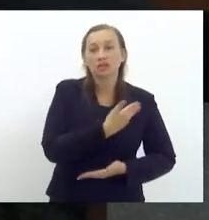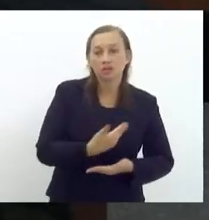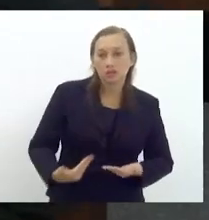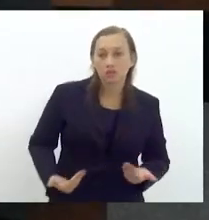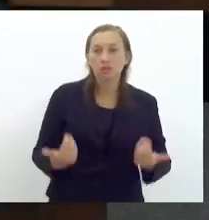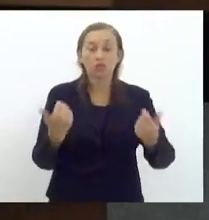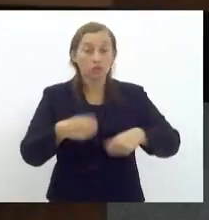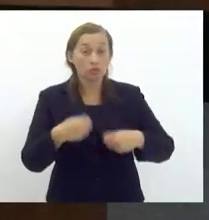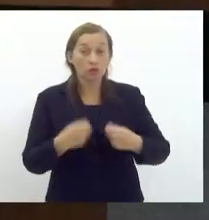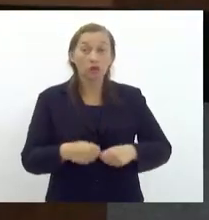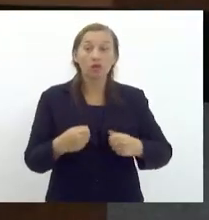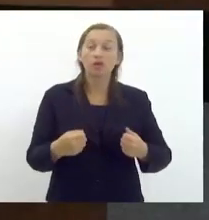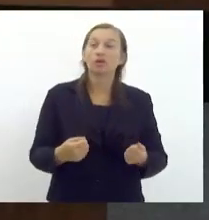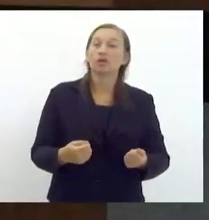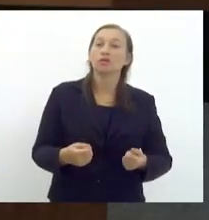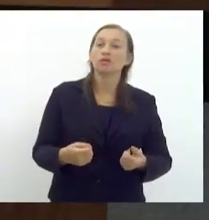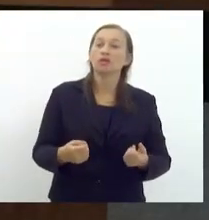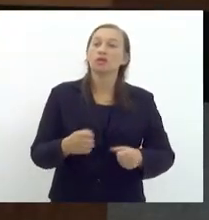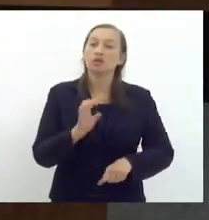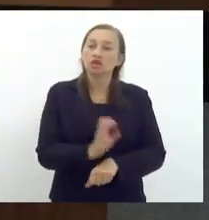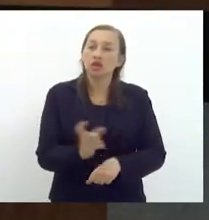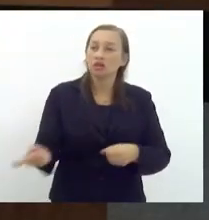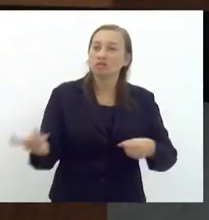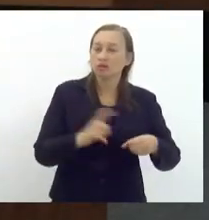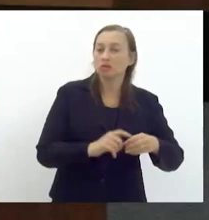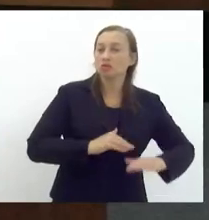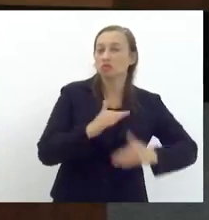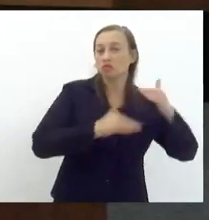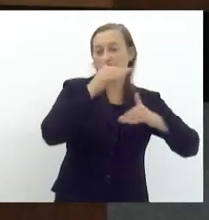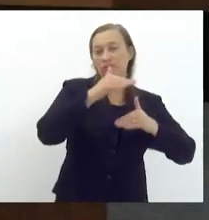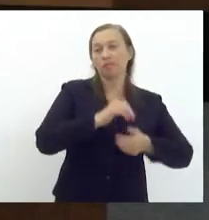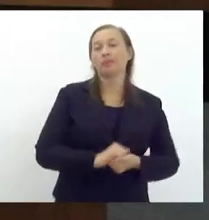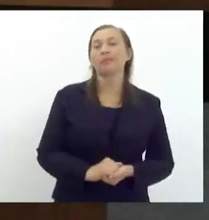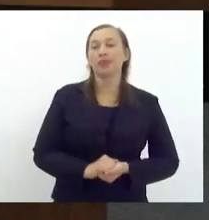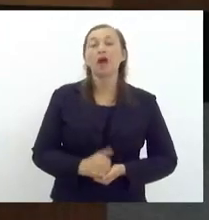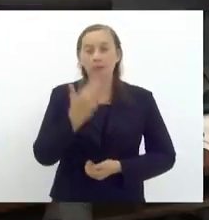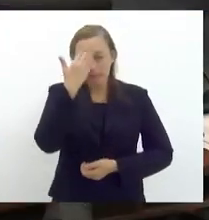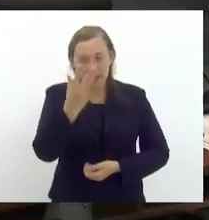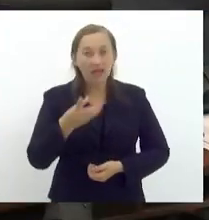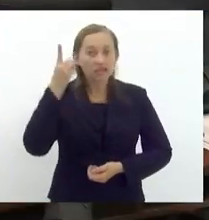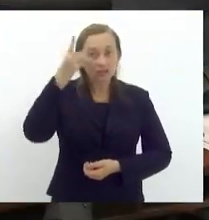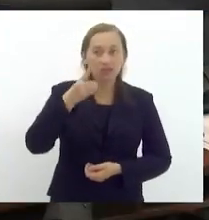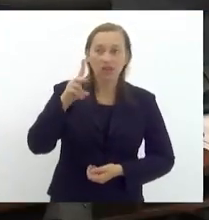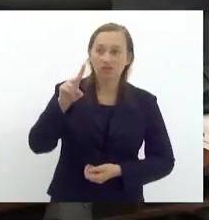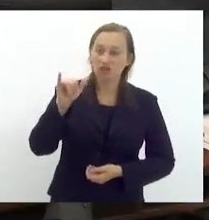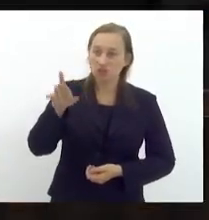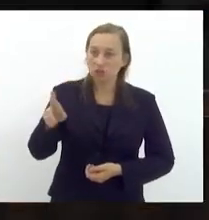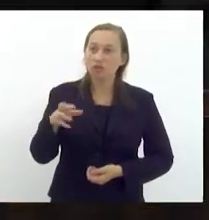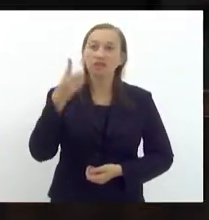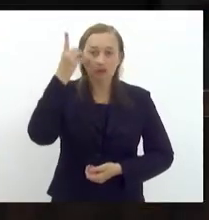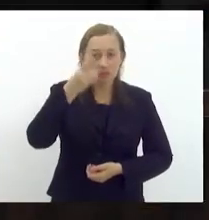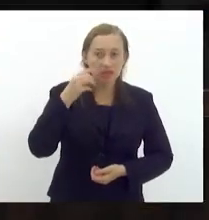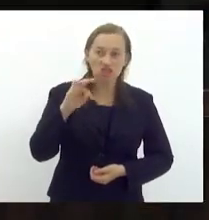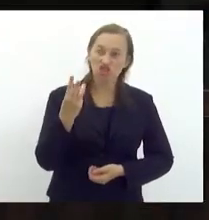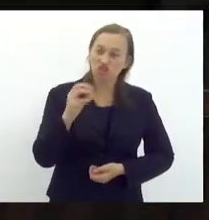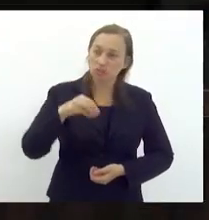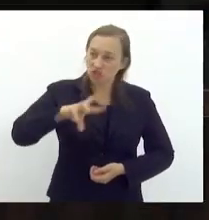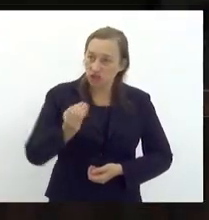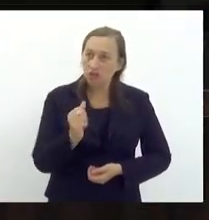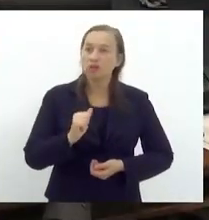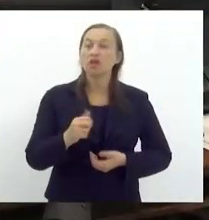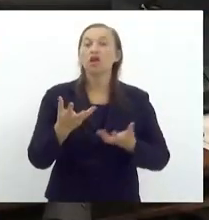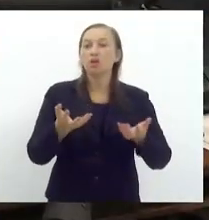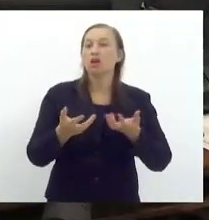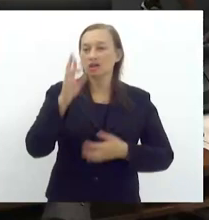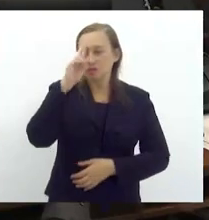que a gente possa ter o estado do Rio de Janeiro voltando a crescer Muito obrigado Deputado Victor Júnior Deputado Chico Machado senhor presidente